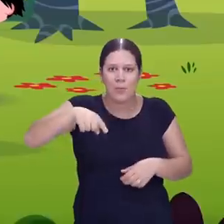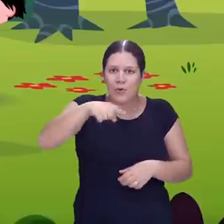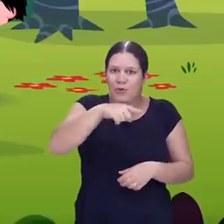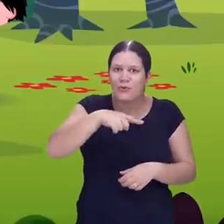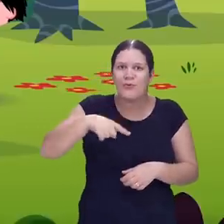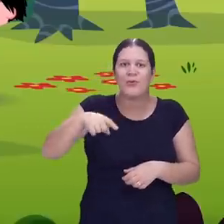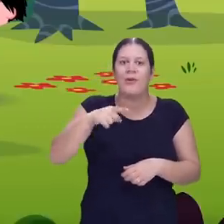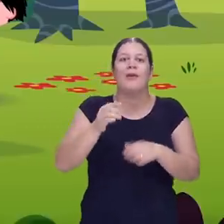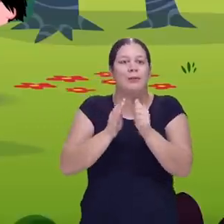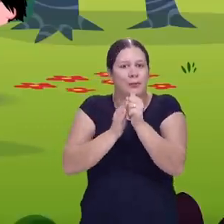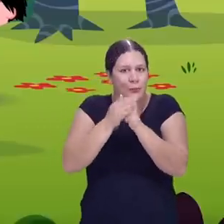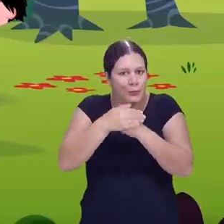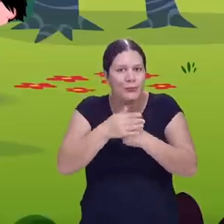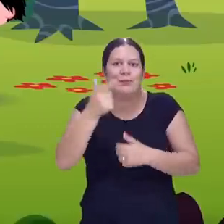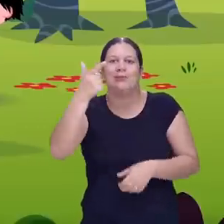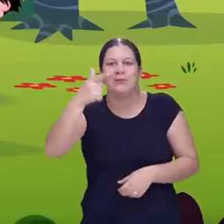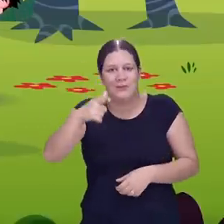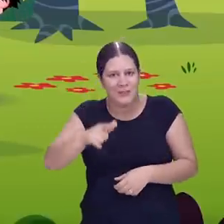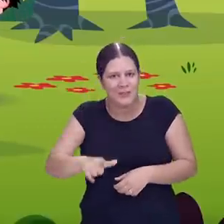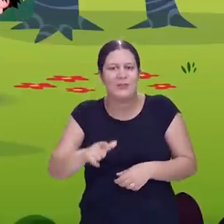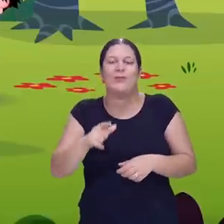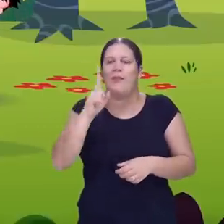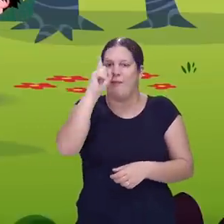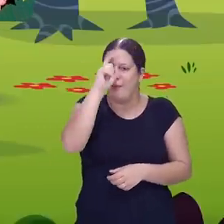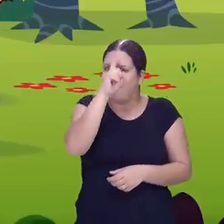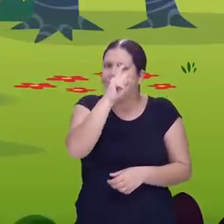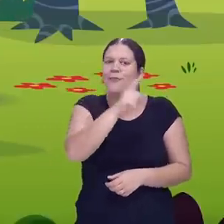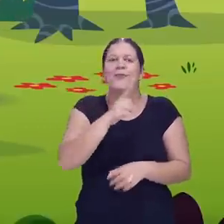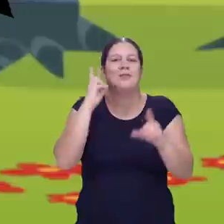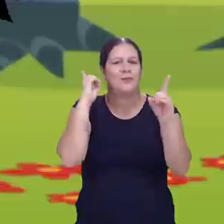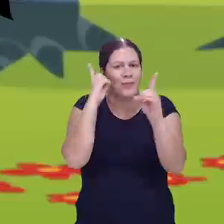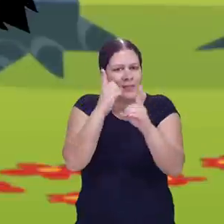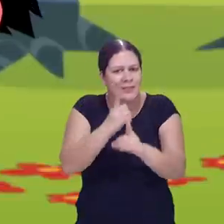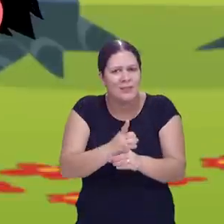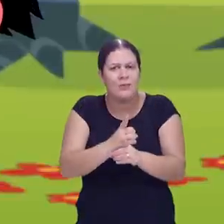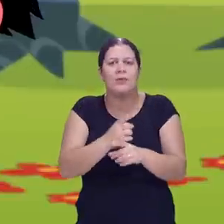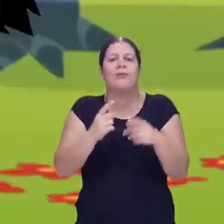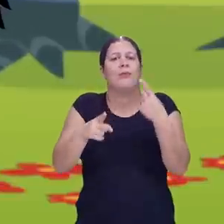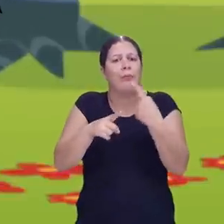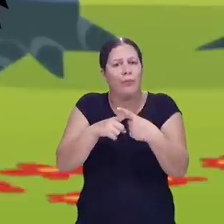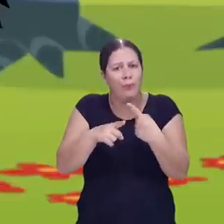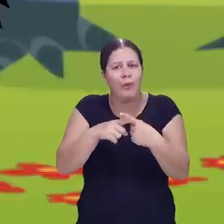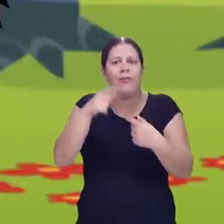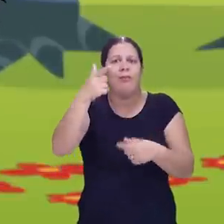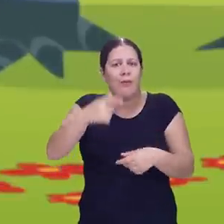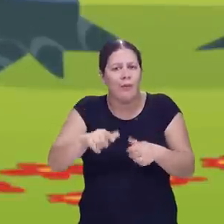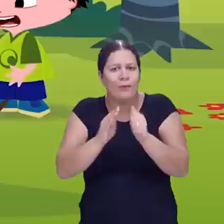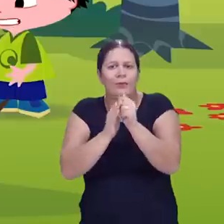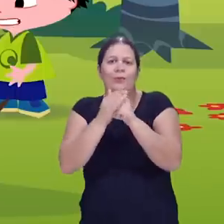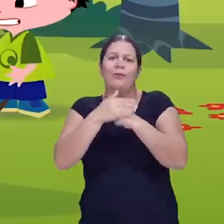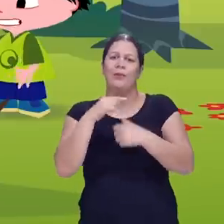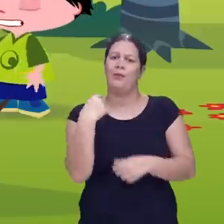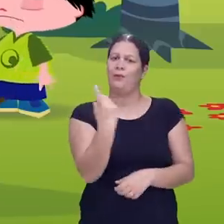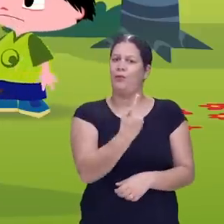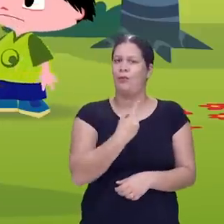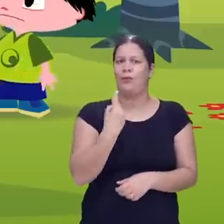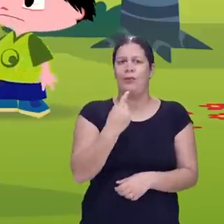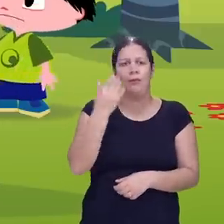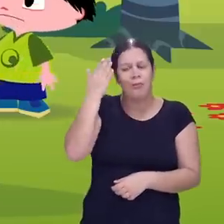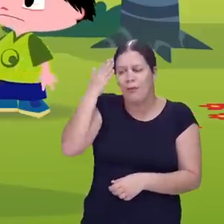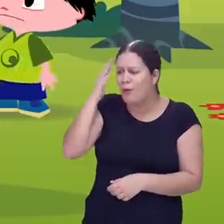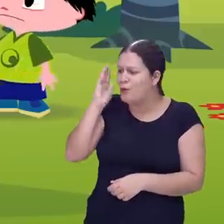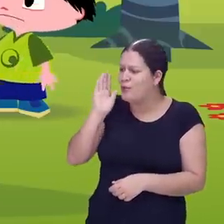aqui. Ah, ele se camuflou. Agora vai ser bem difícil de encontrá-lo. Ah, mas por que ele se camuflou da gente? Não